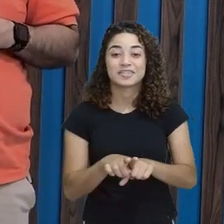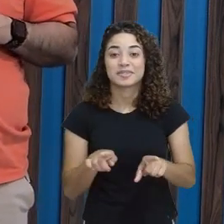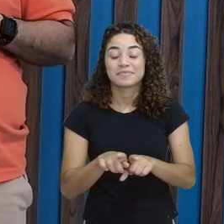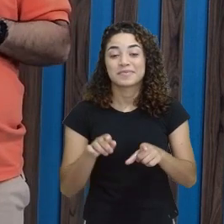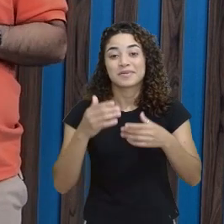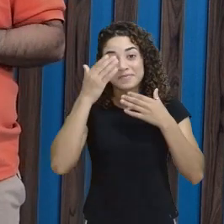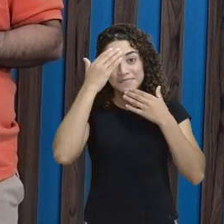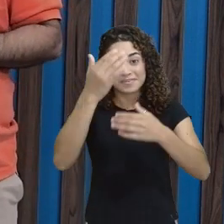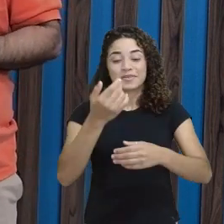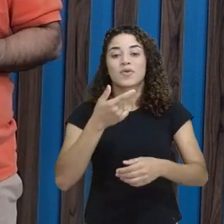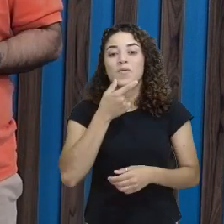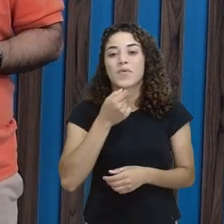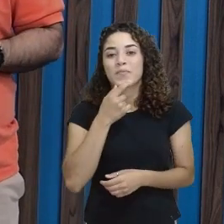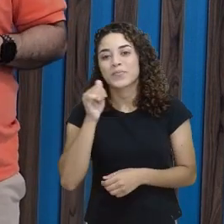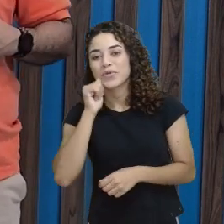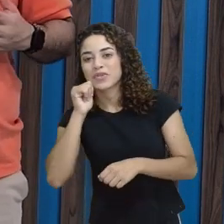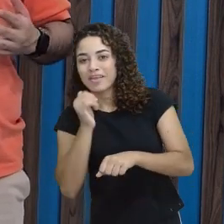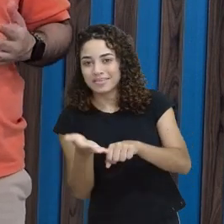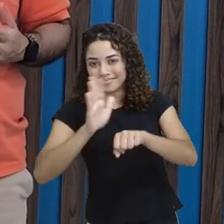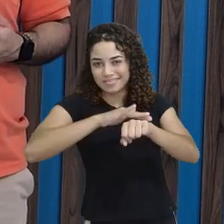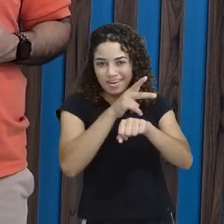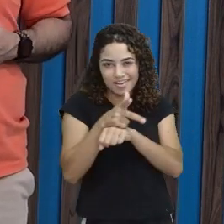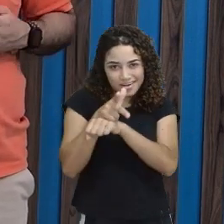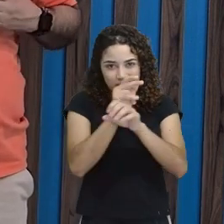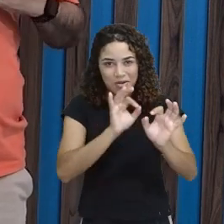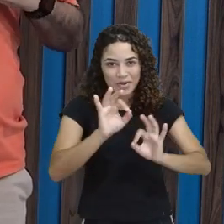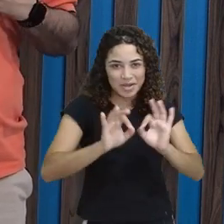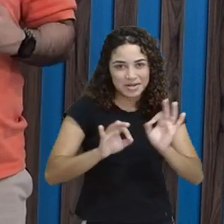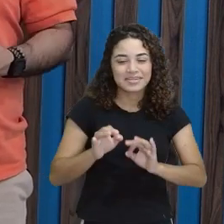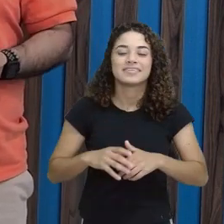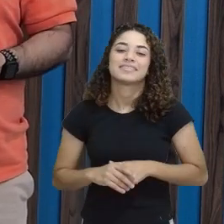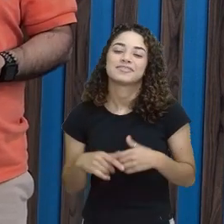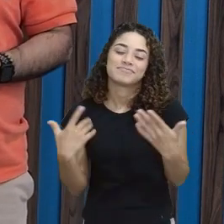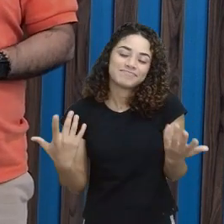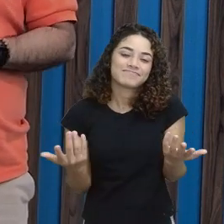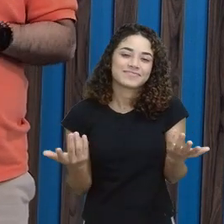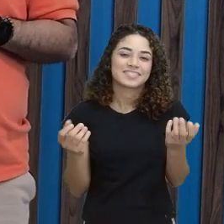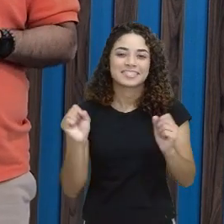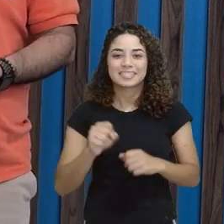aí a Deivinho e Stephanie, nossos produtores. E